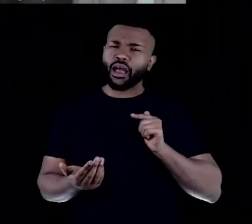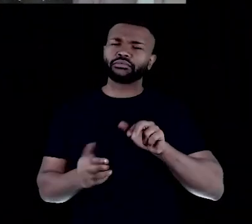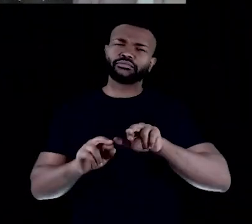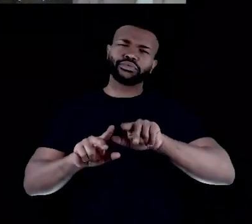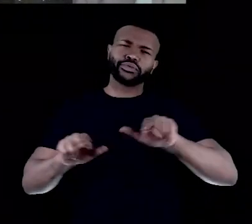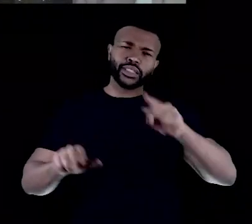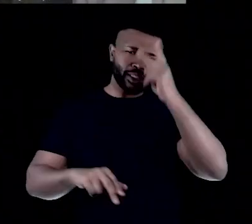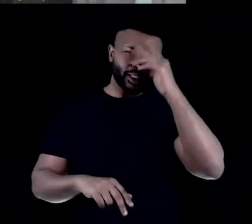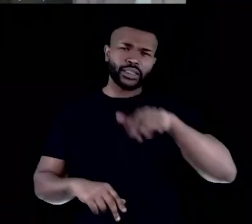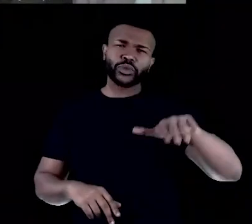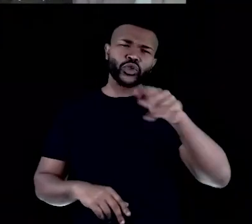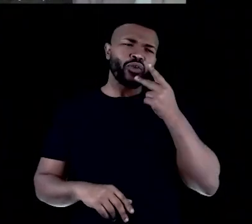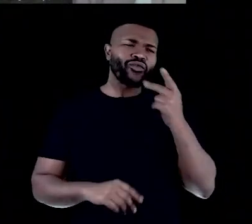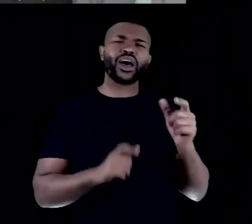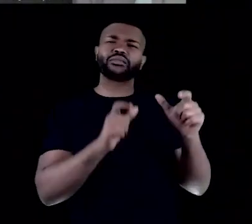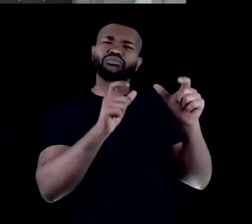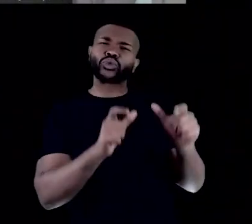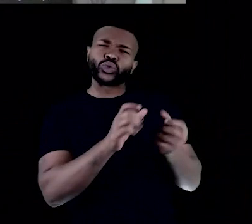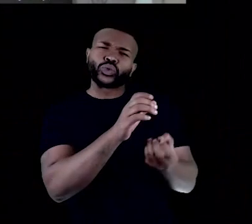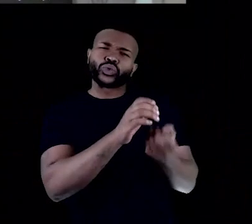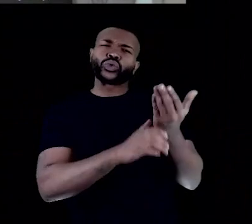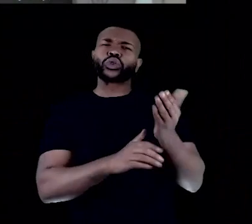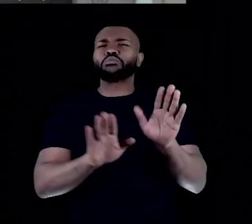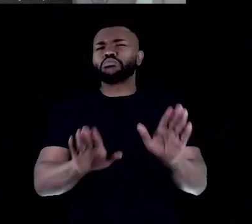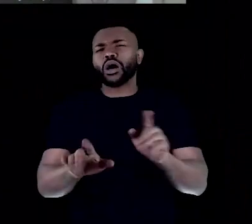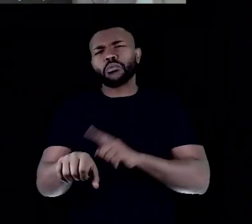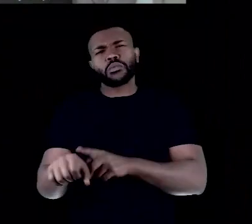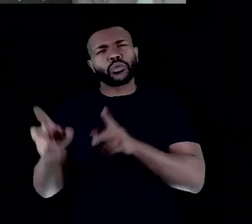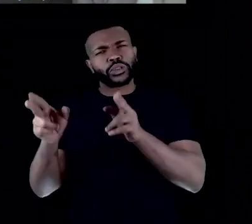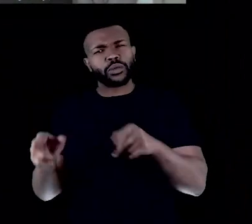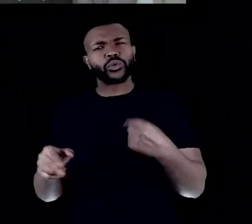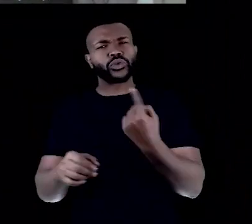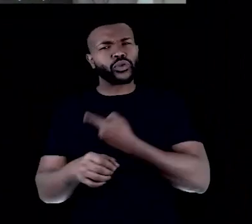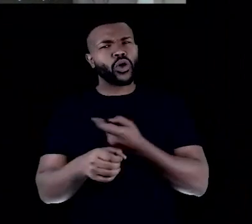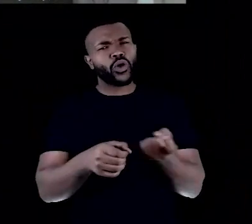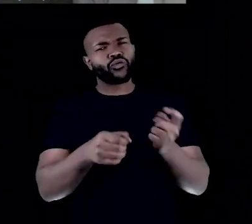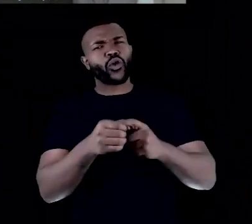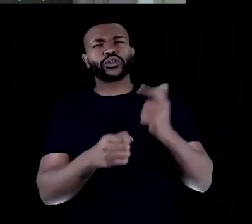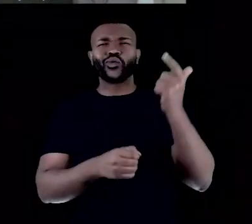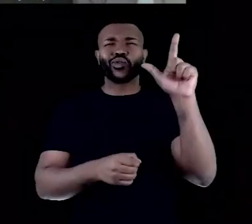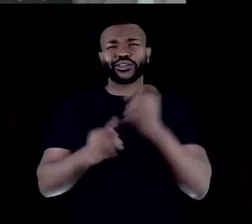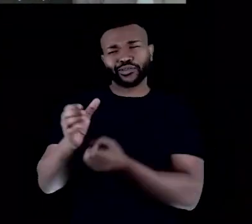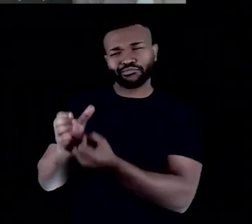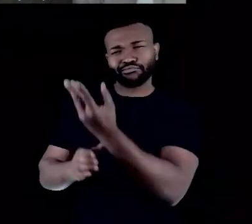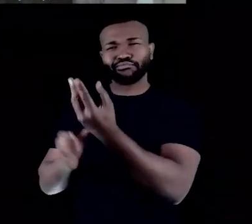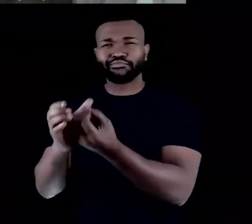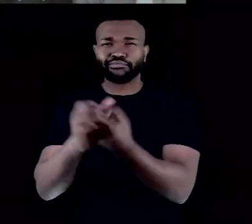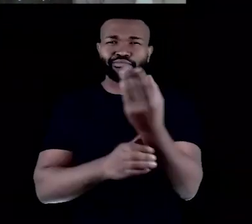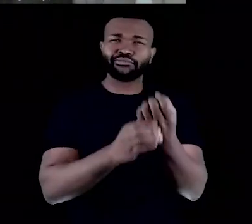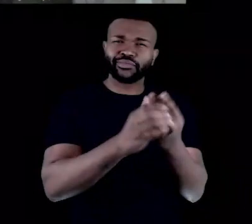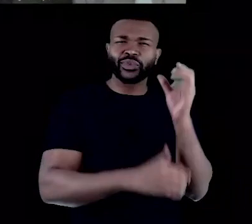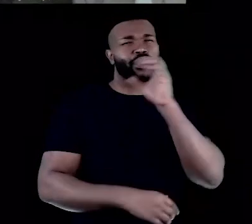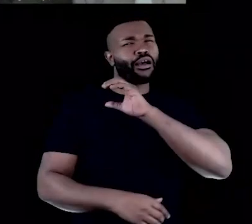São muitas, as pessoas afirmam muitas origens, e ao mesmo tempo nós estamos num resgate de outras origens, né?